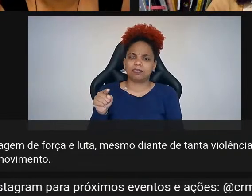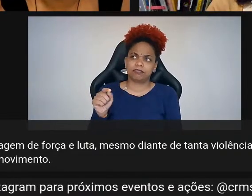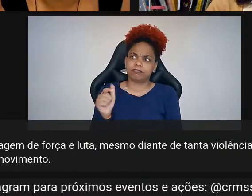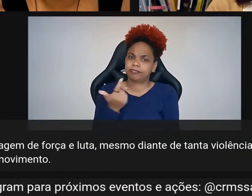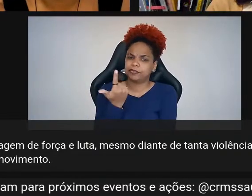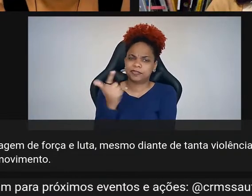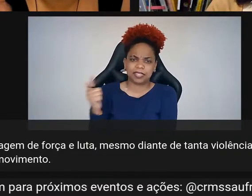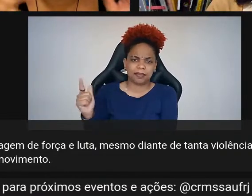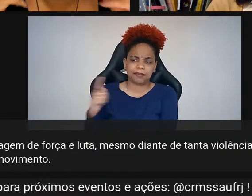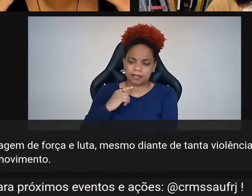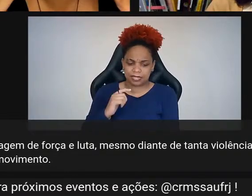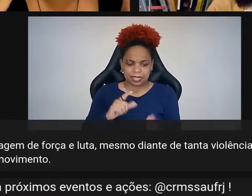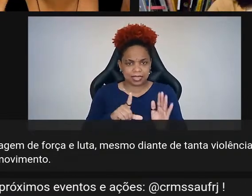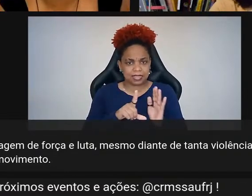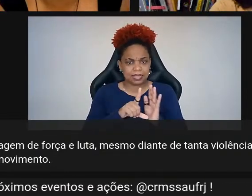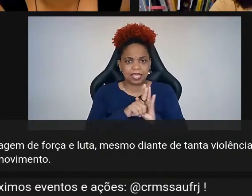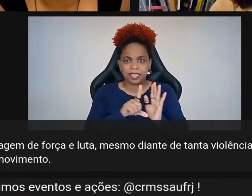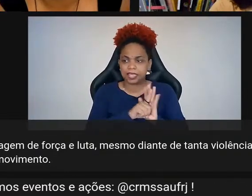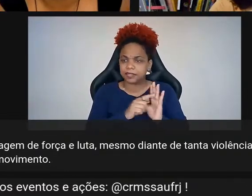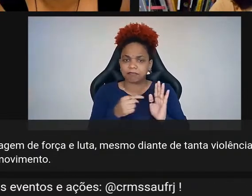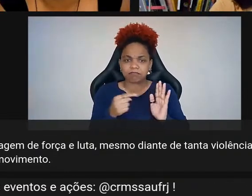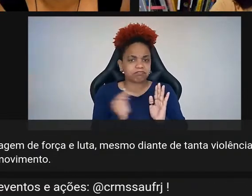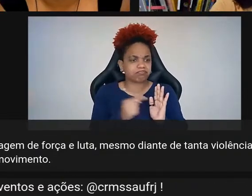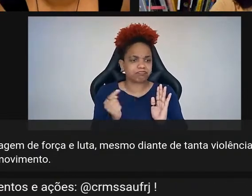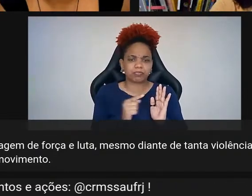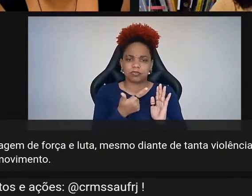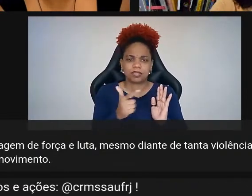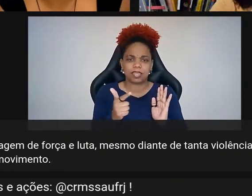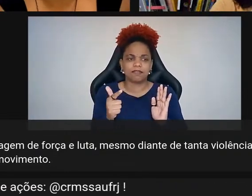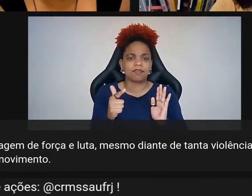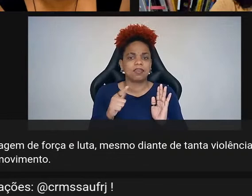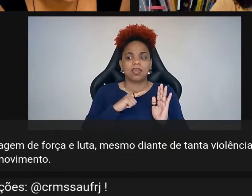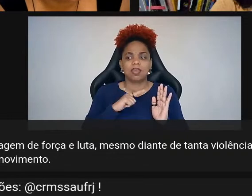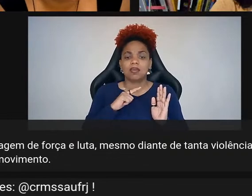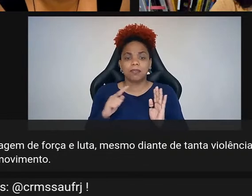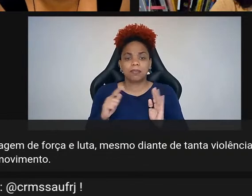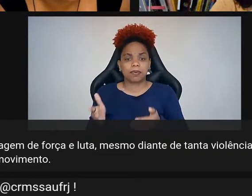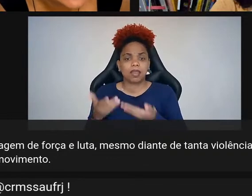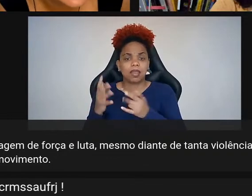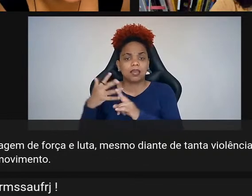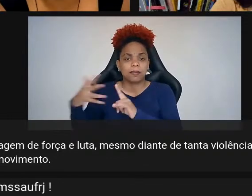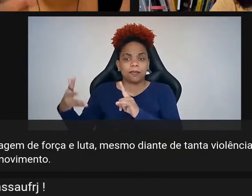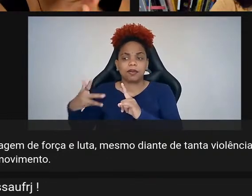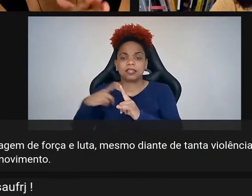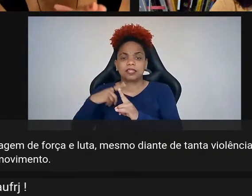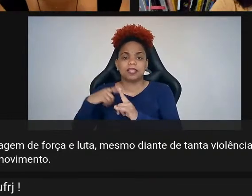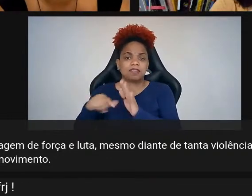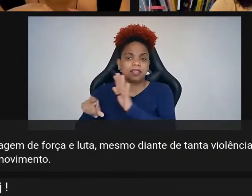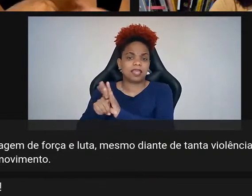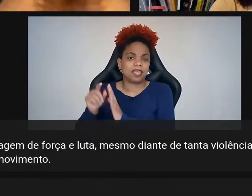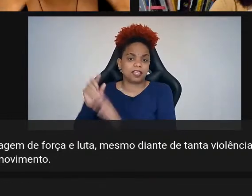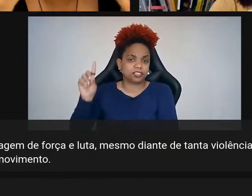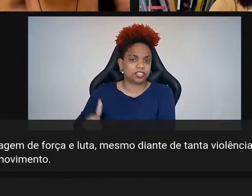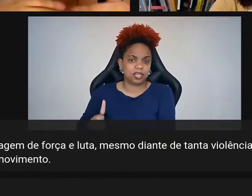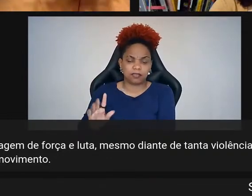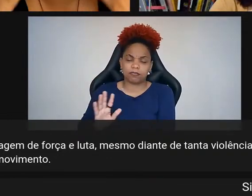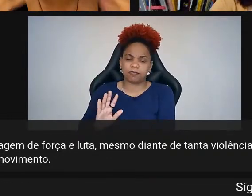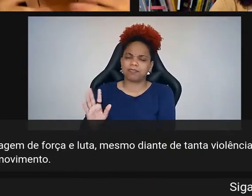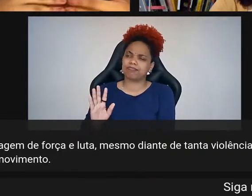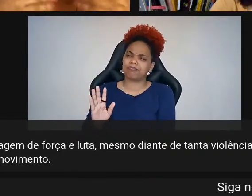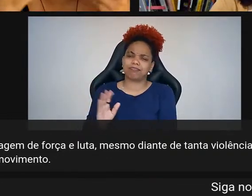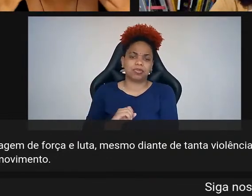nenhuma legislação que favoreça a população LGBT. E isso é um absurdo, gente. A gente tem aí, olha,